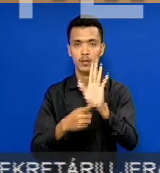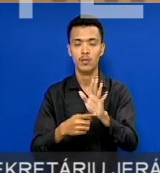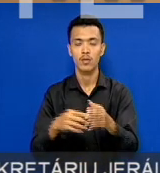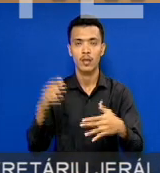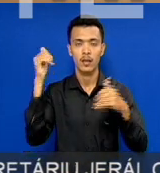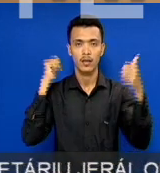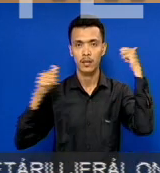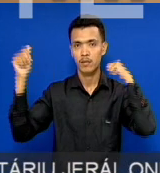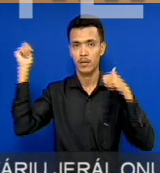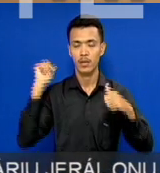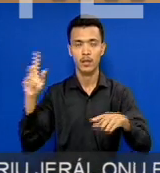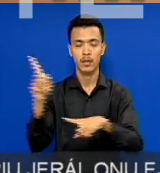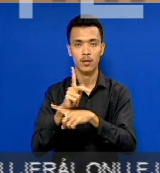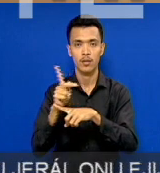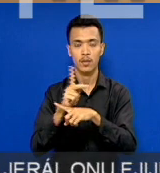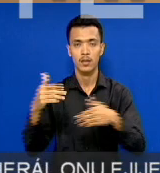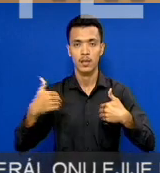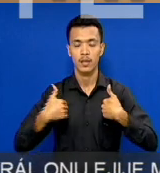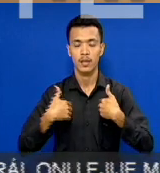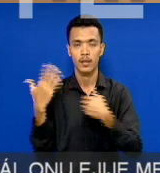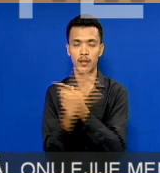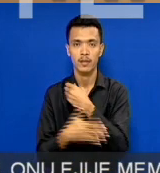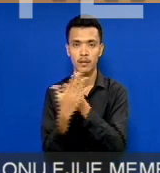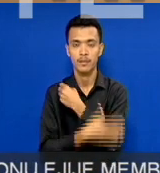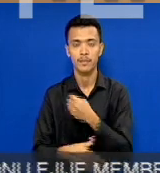indústria no comércio e arrelaram.